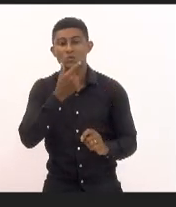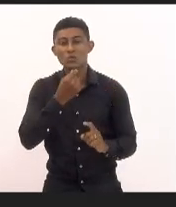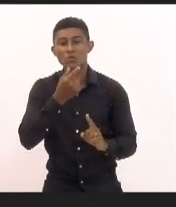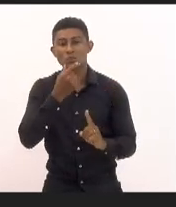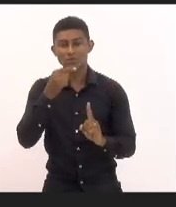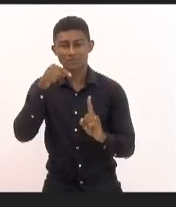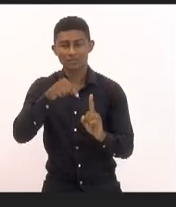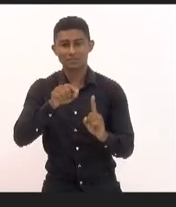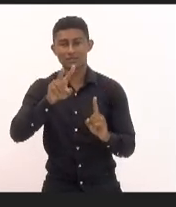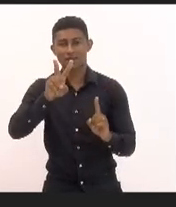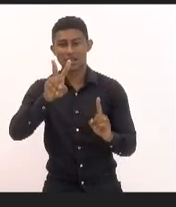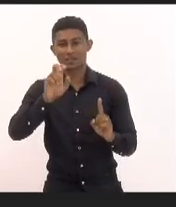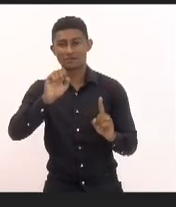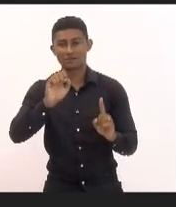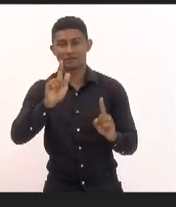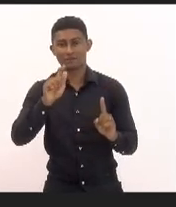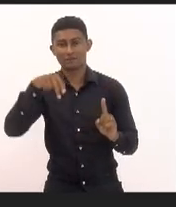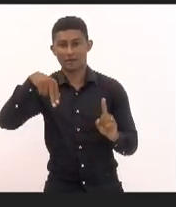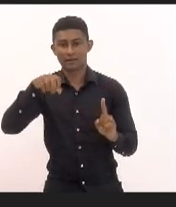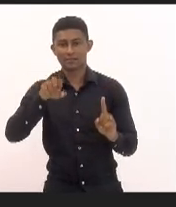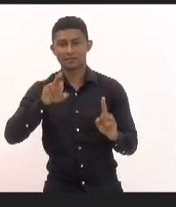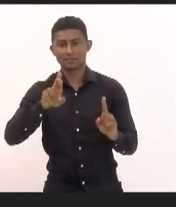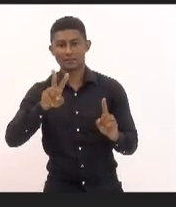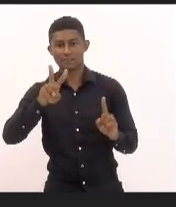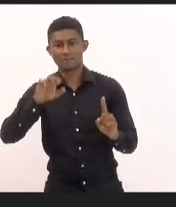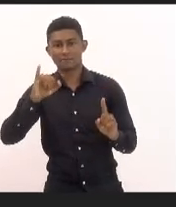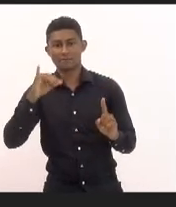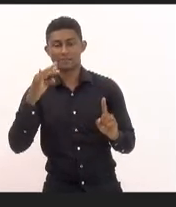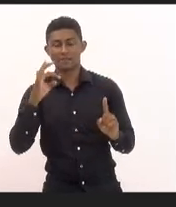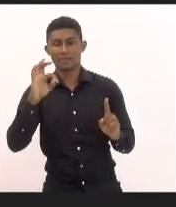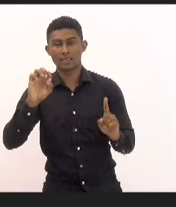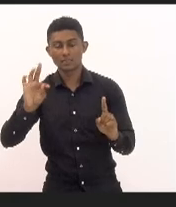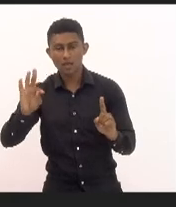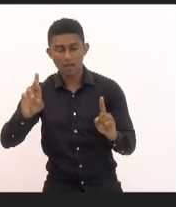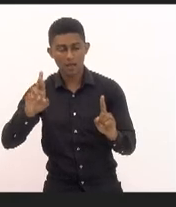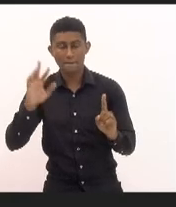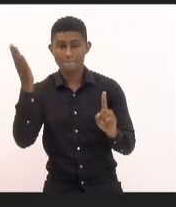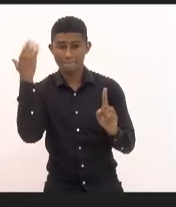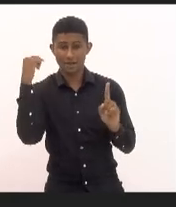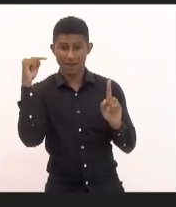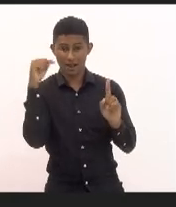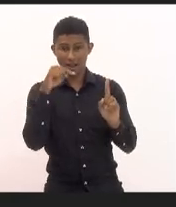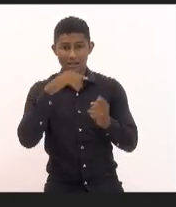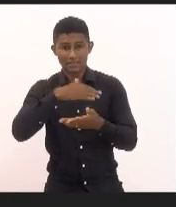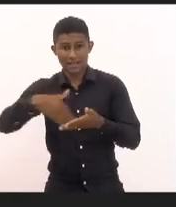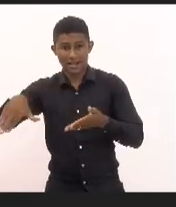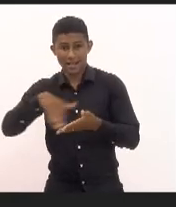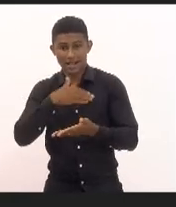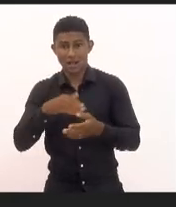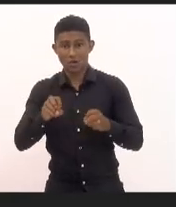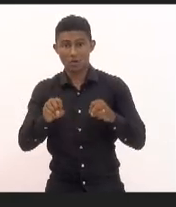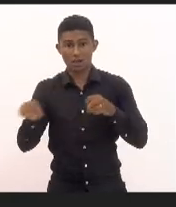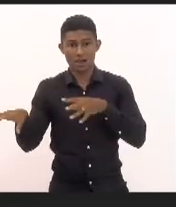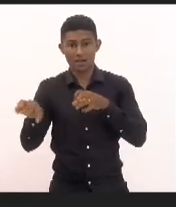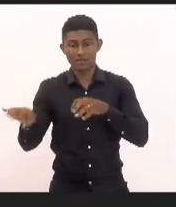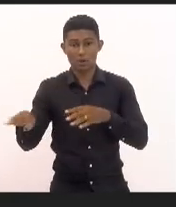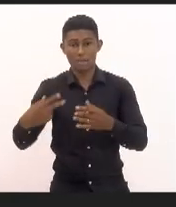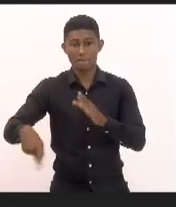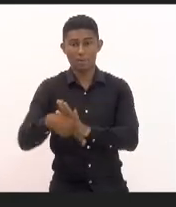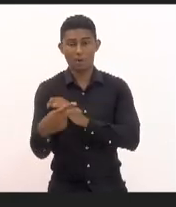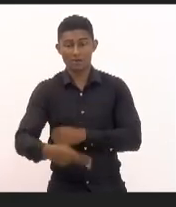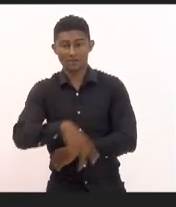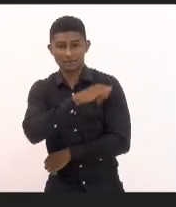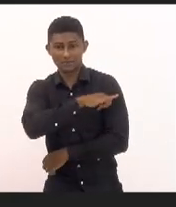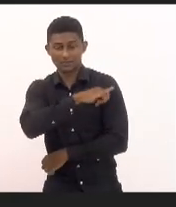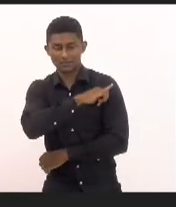Victor, porque na ocasião em que ele era o secretário de Educação do Estado, ele acreditou